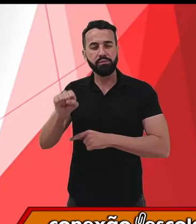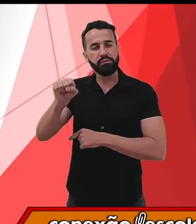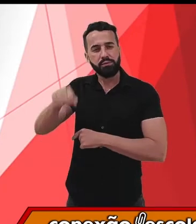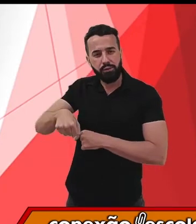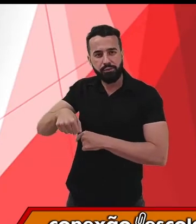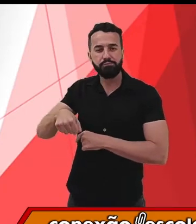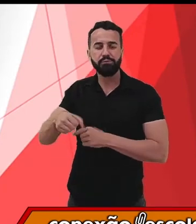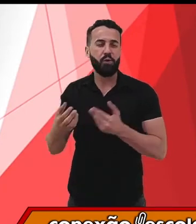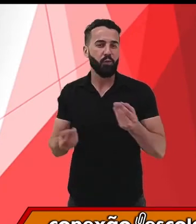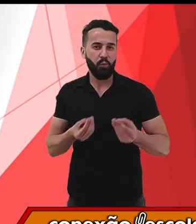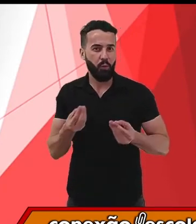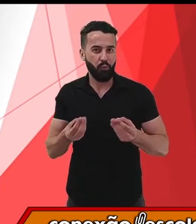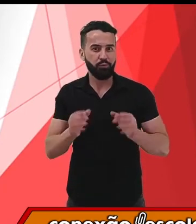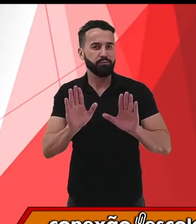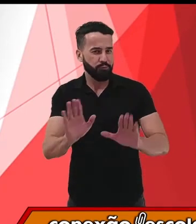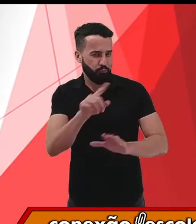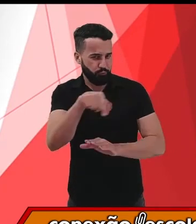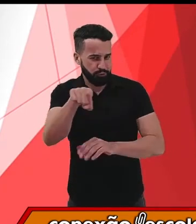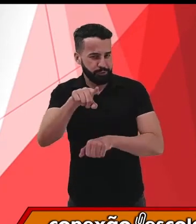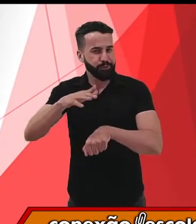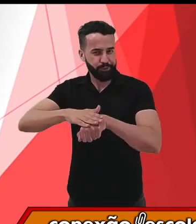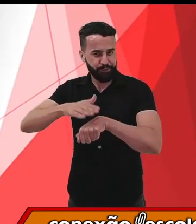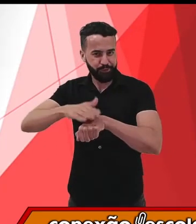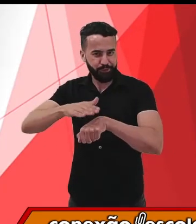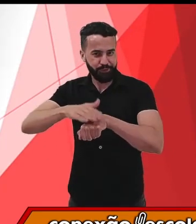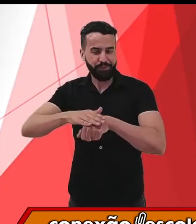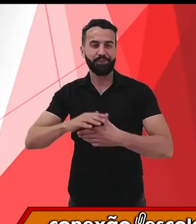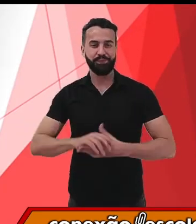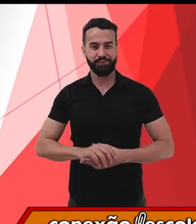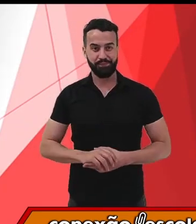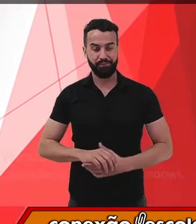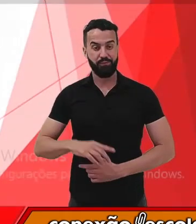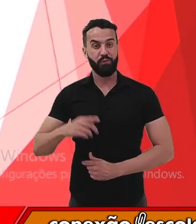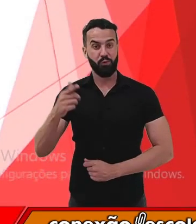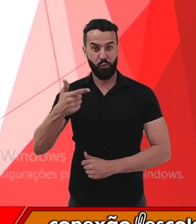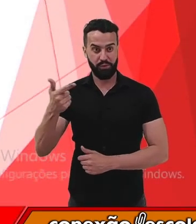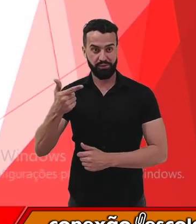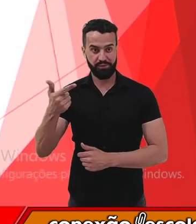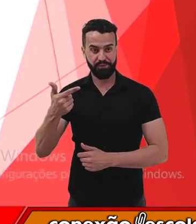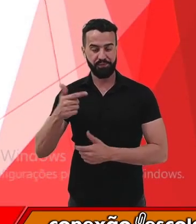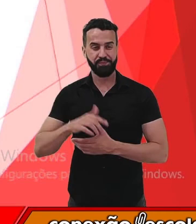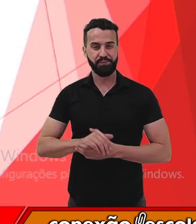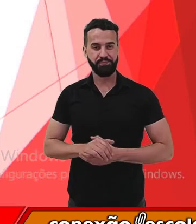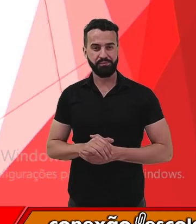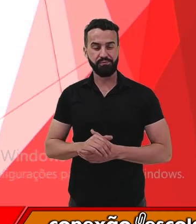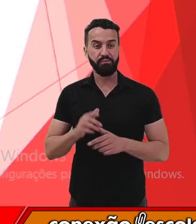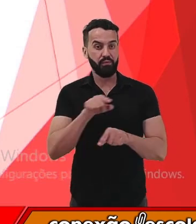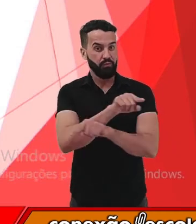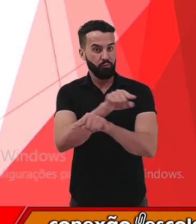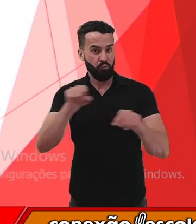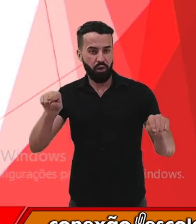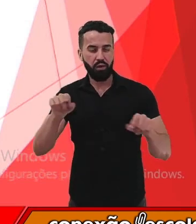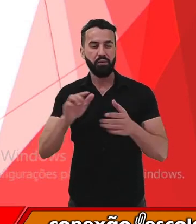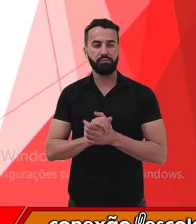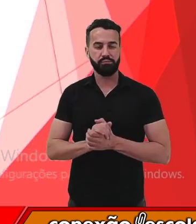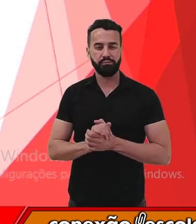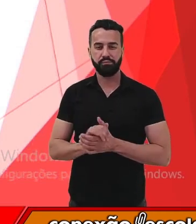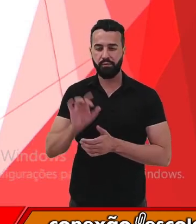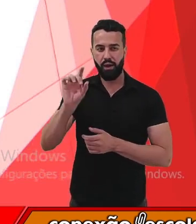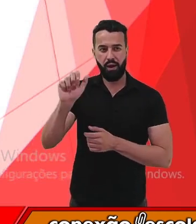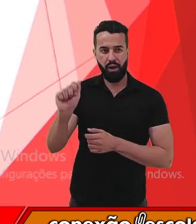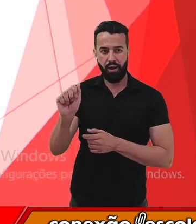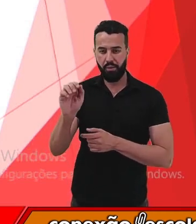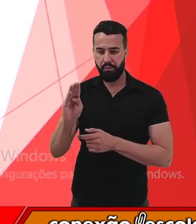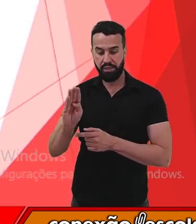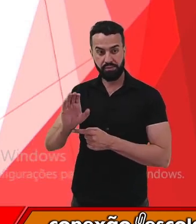porque senão eu vou acabar dando a resposta para vocês. No exercício 2, eu quero que vocês passem cada uma dessas